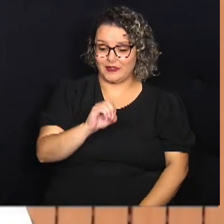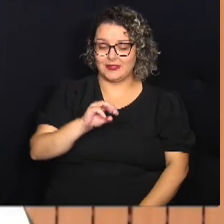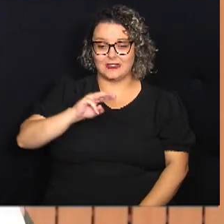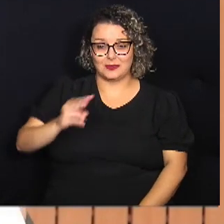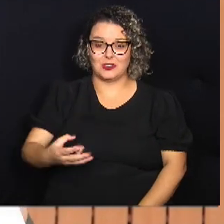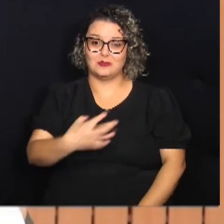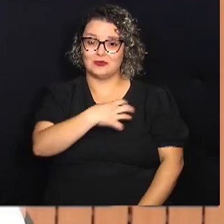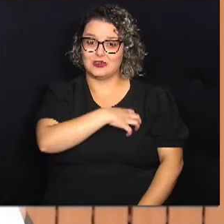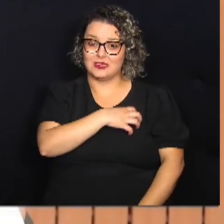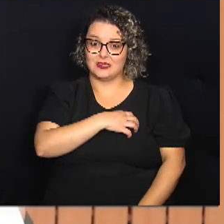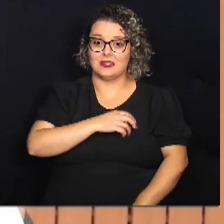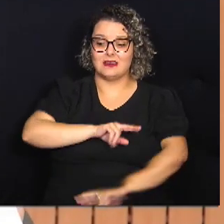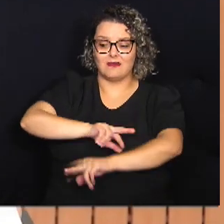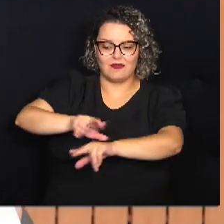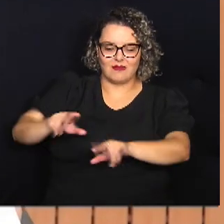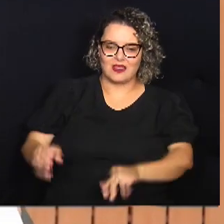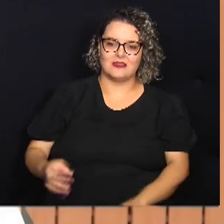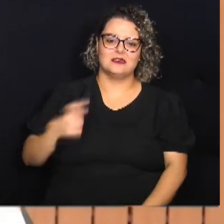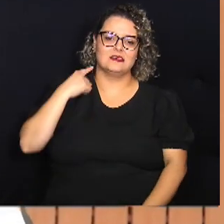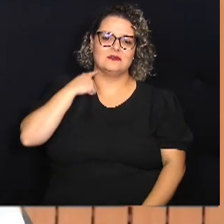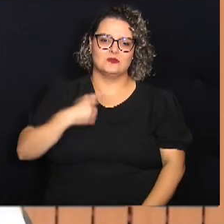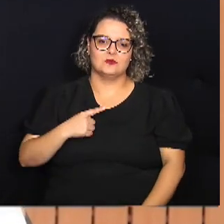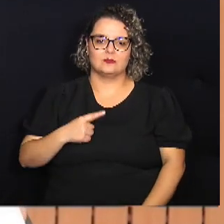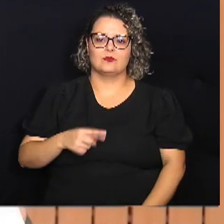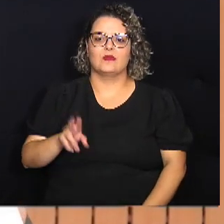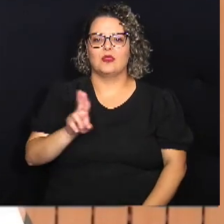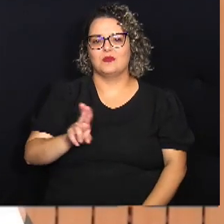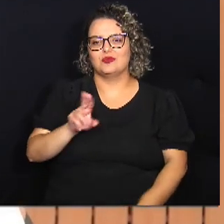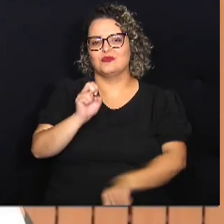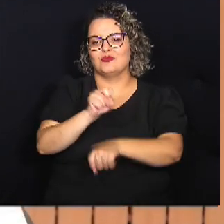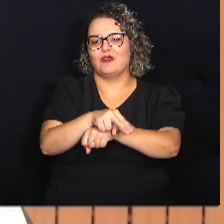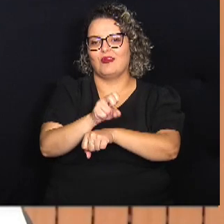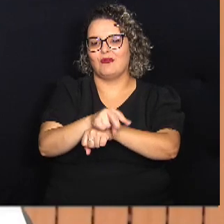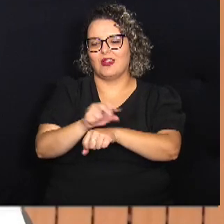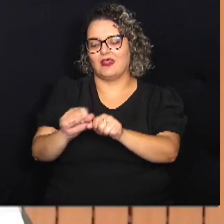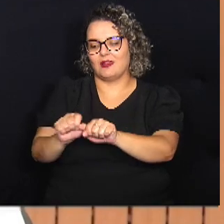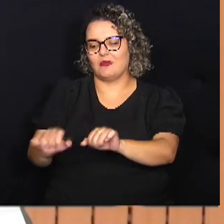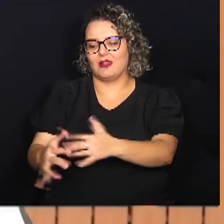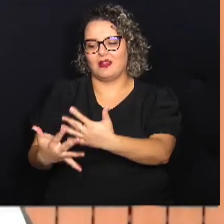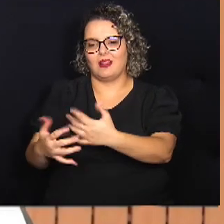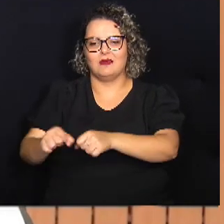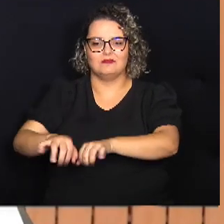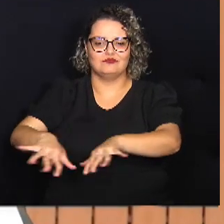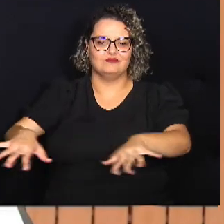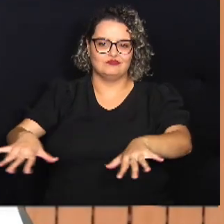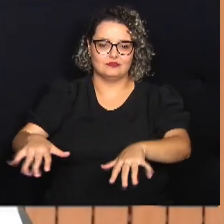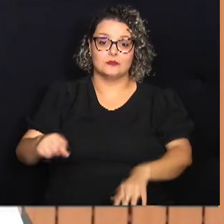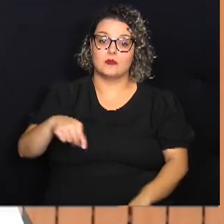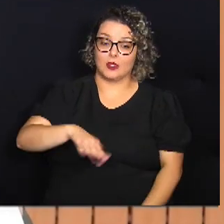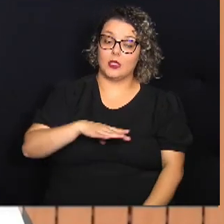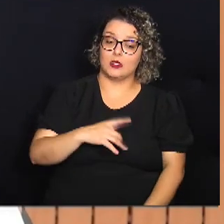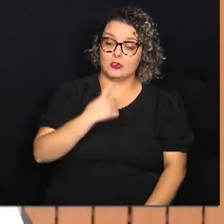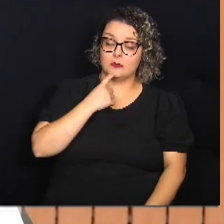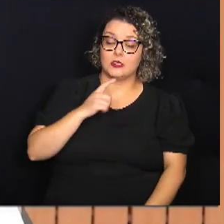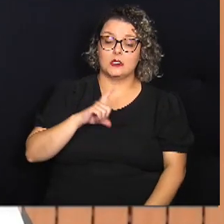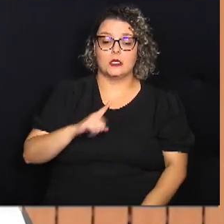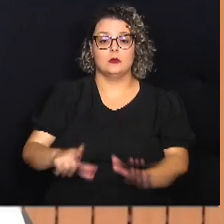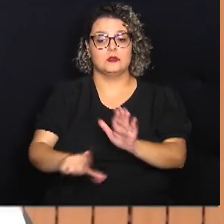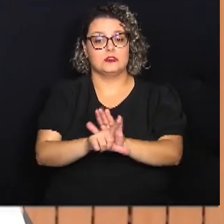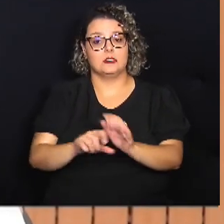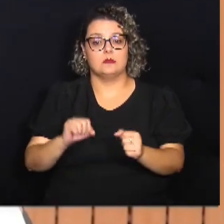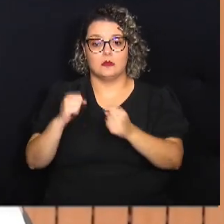semelhante em Minas, fruto do uso de agrotóxicos. Aqui em Campinas temos lei para proteger as